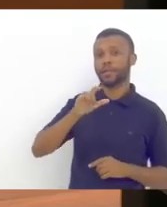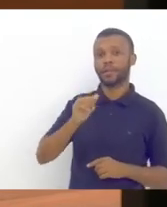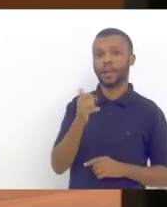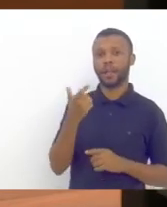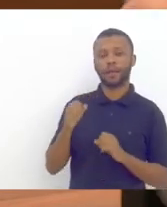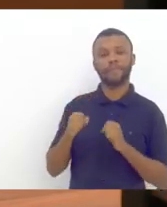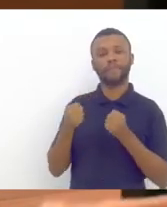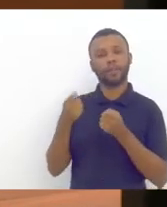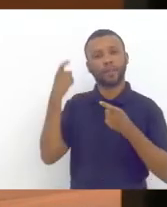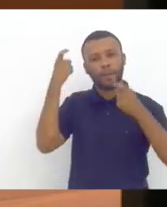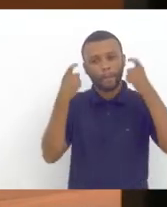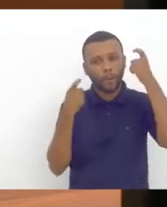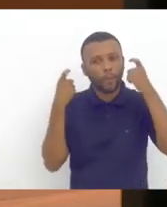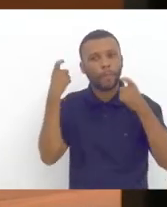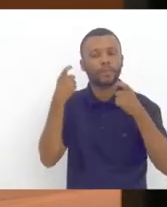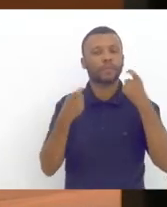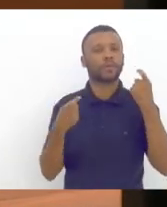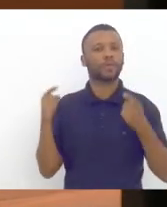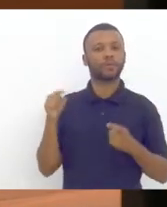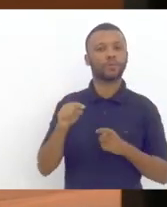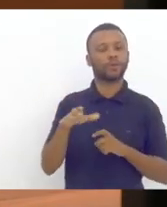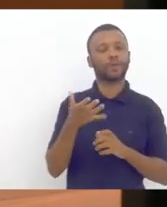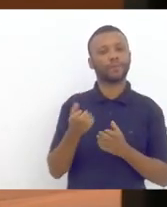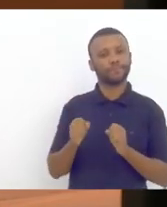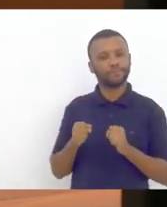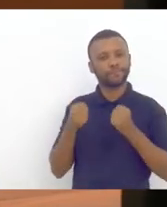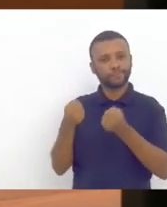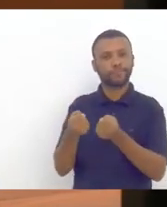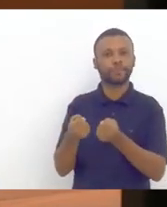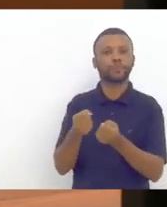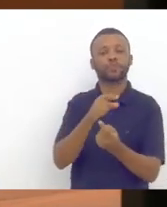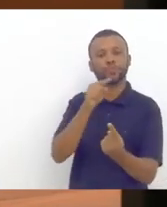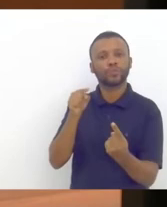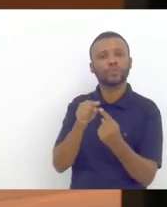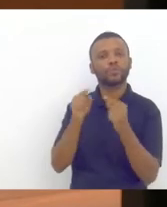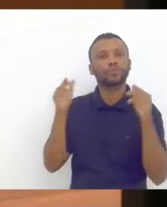preocupação, e quero aqui, Marília, reforçar no sentido de que,